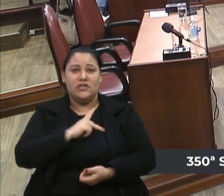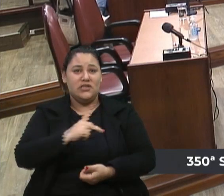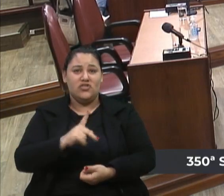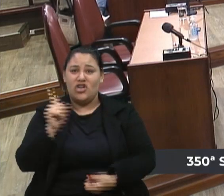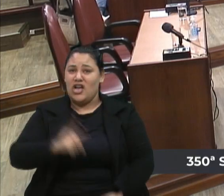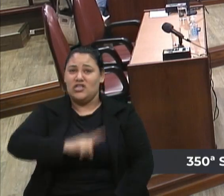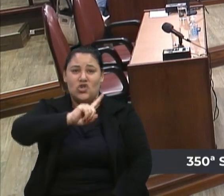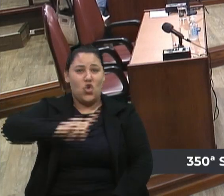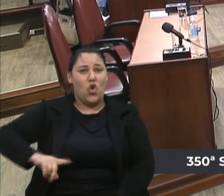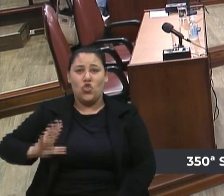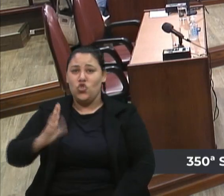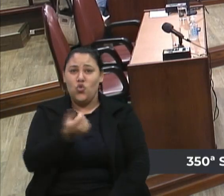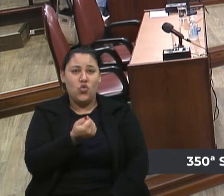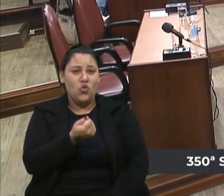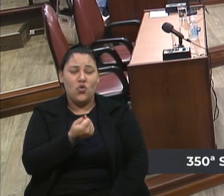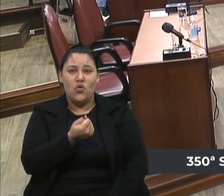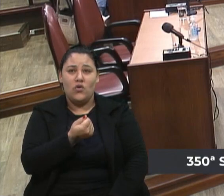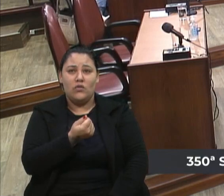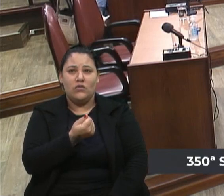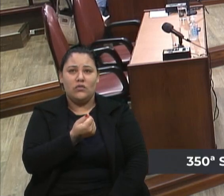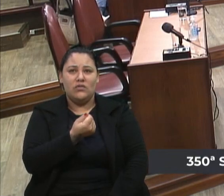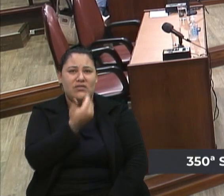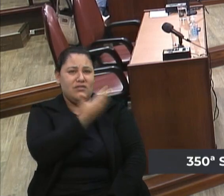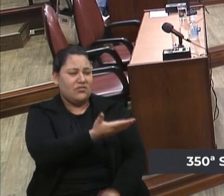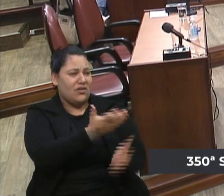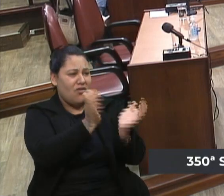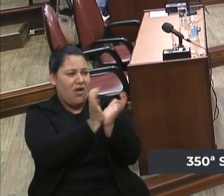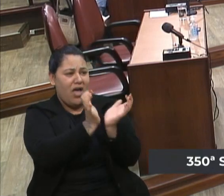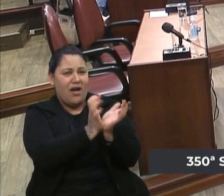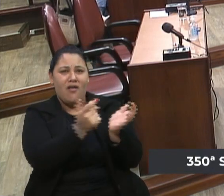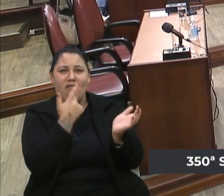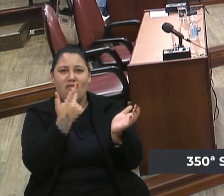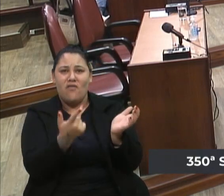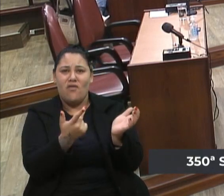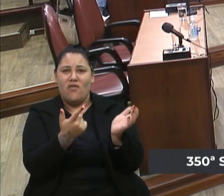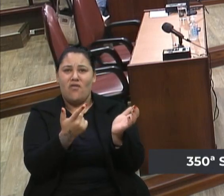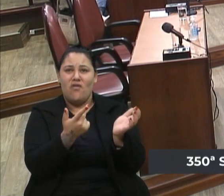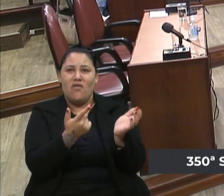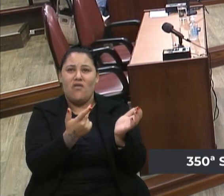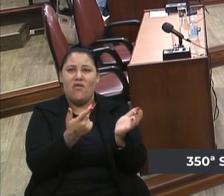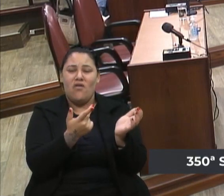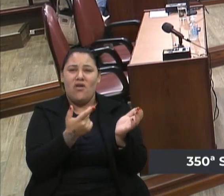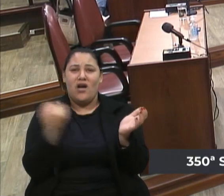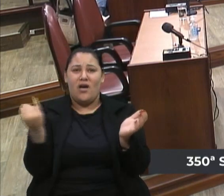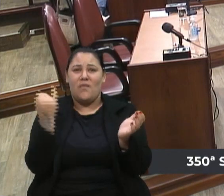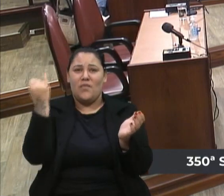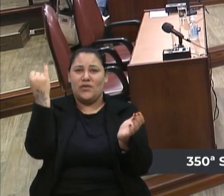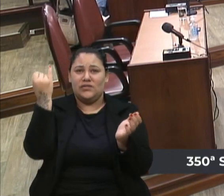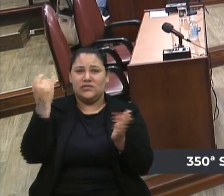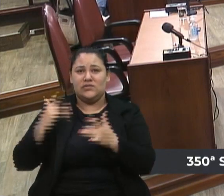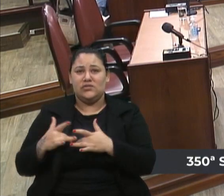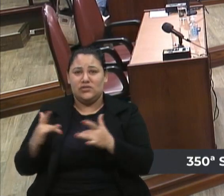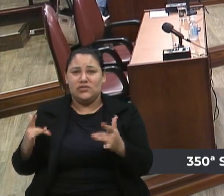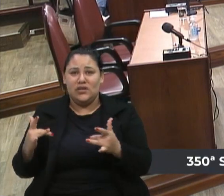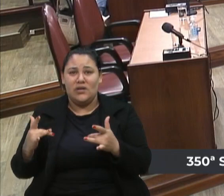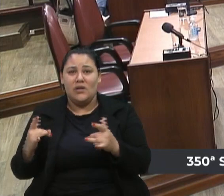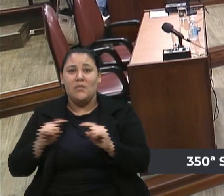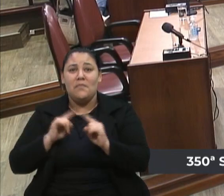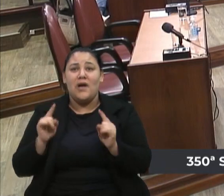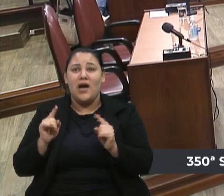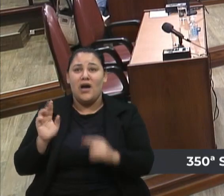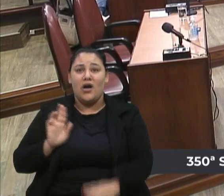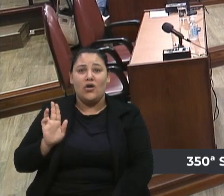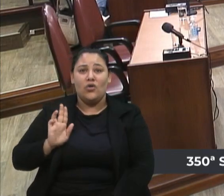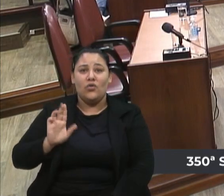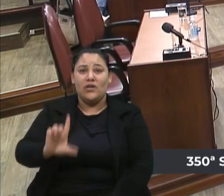que eu respeito muito, falou da importância dele estar lá, a gente se solidariza. Mas o Lula foi eleito